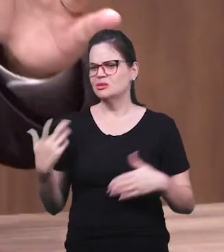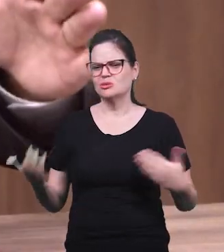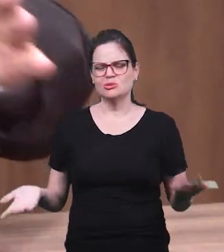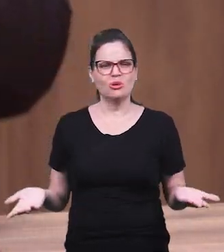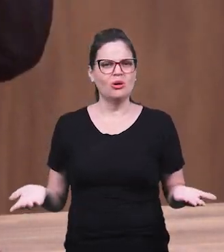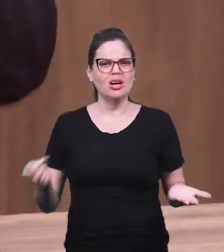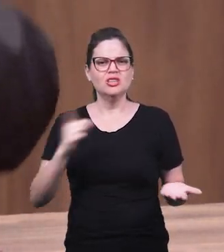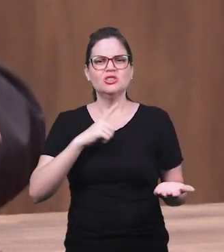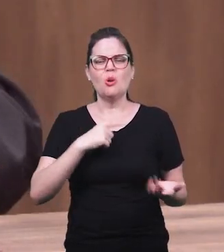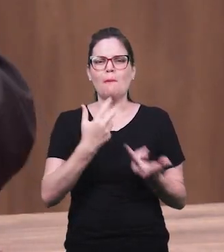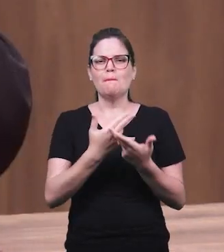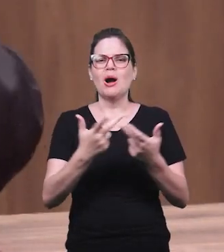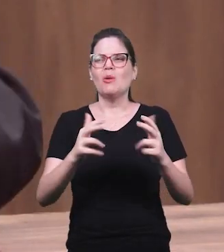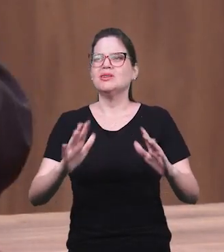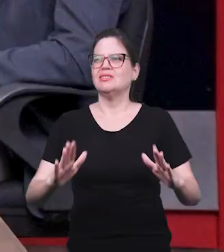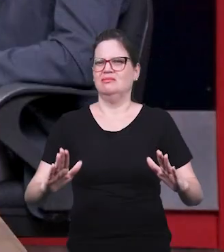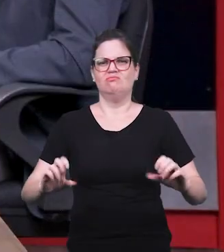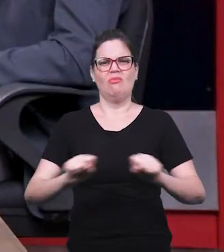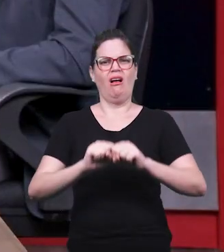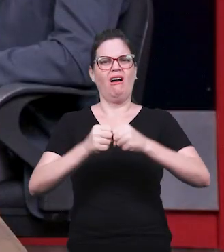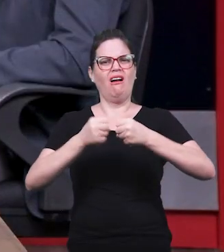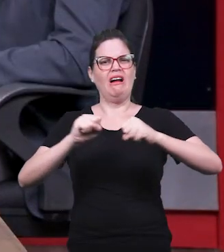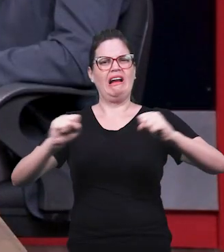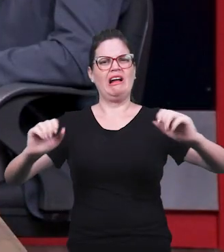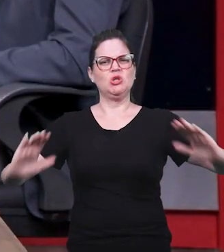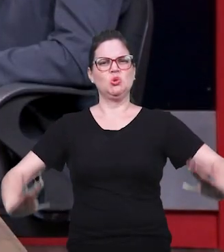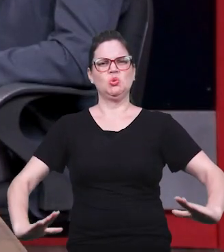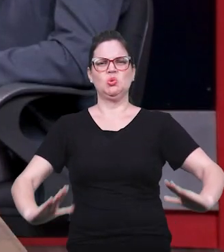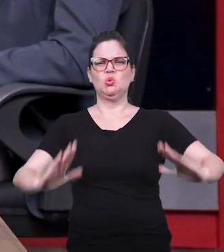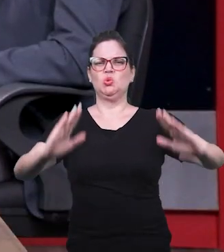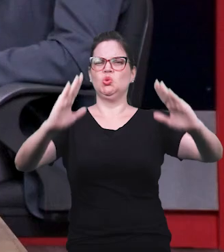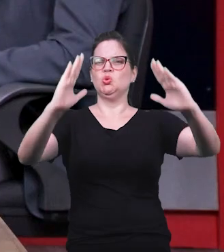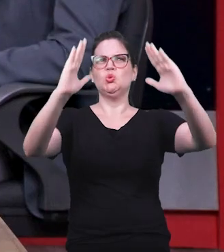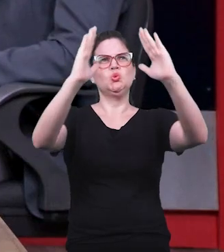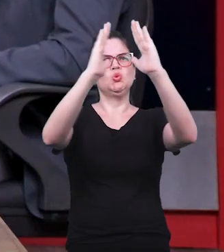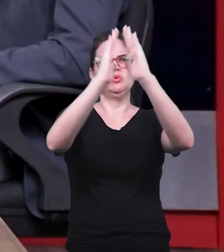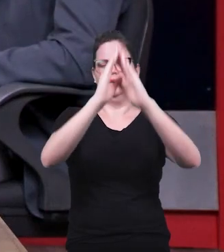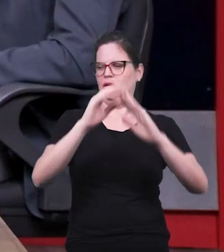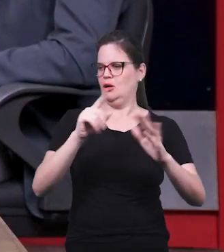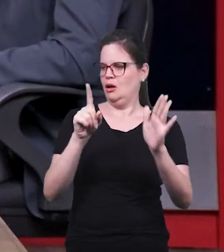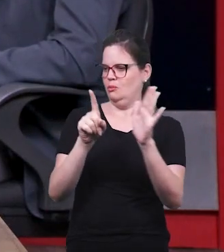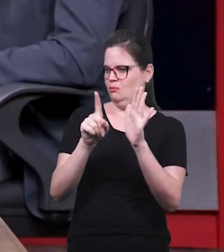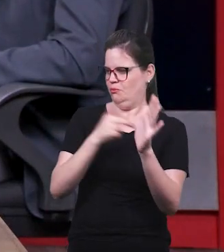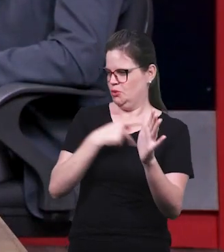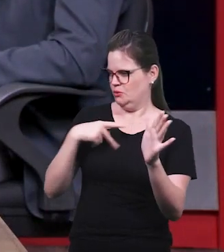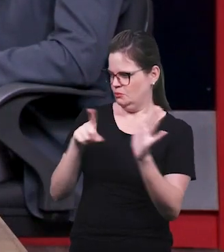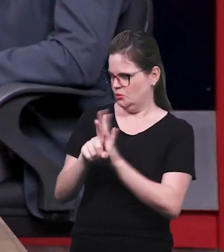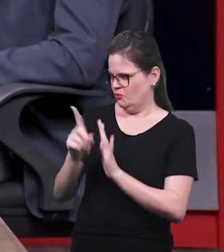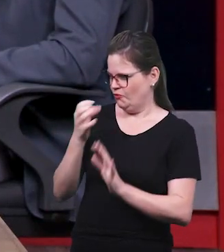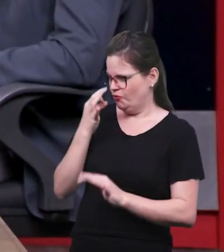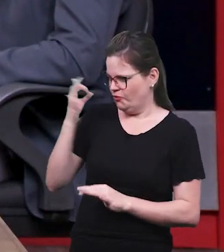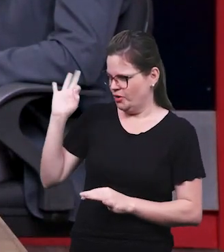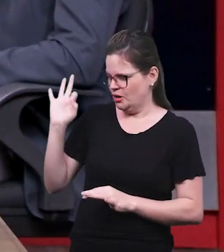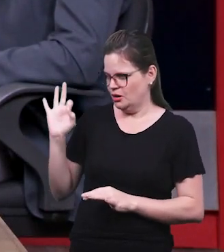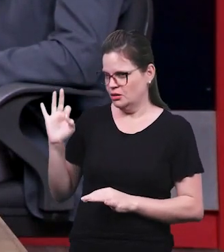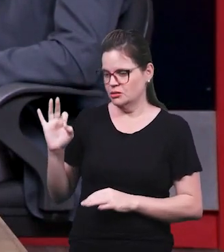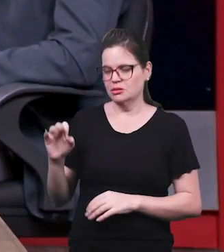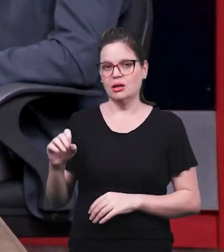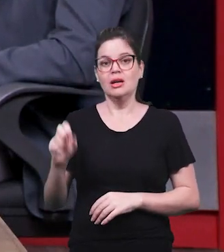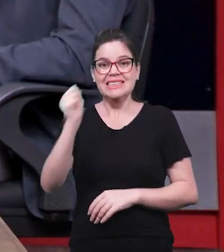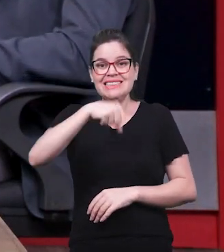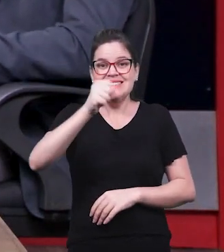algo assim grande e tal. É a França, isso, a França, né, a Torre Eiffel. E pronto. Então,